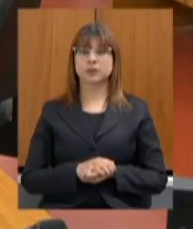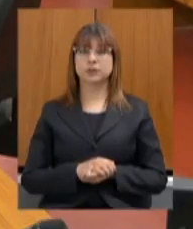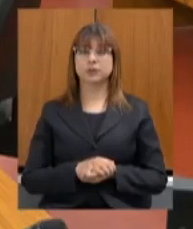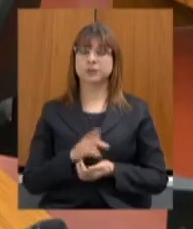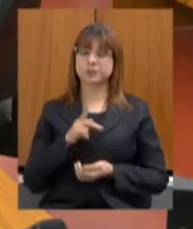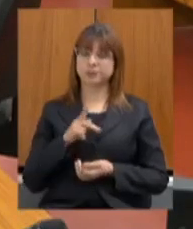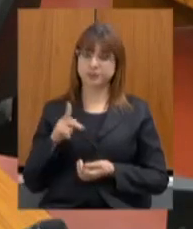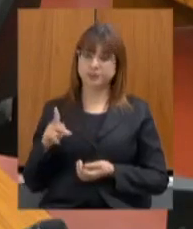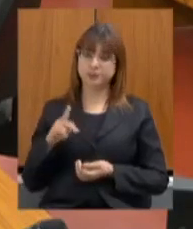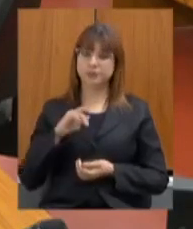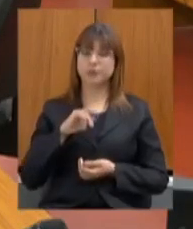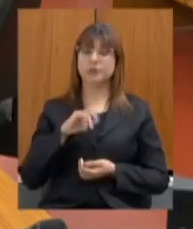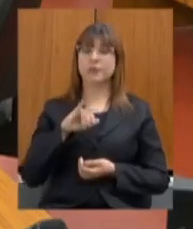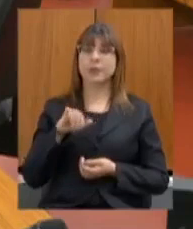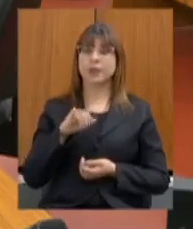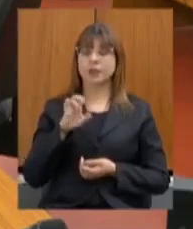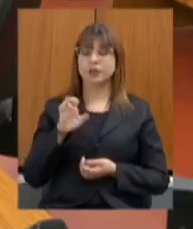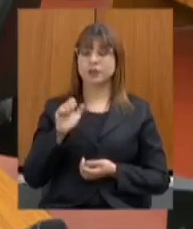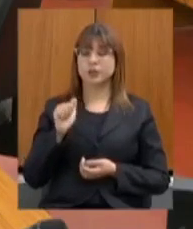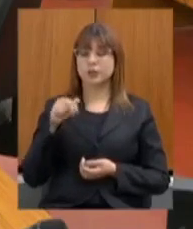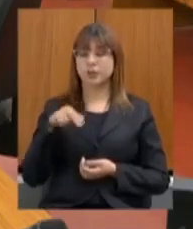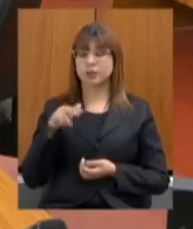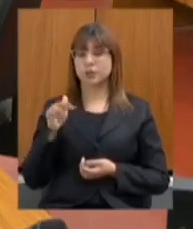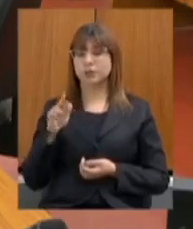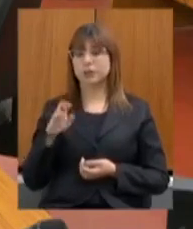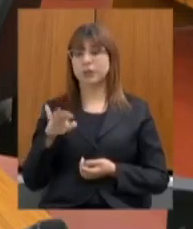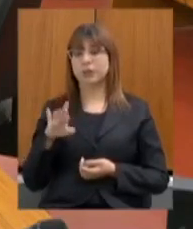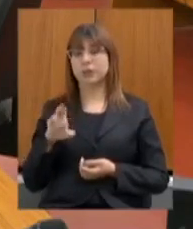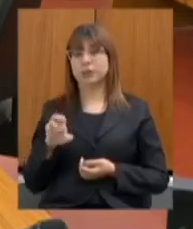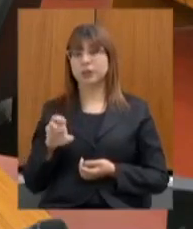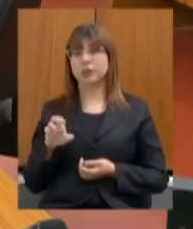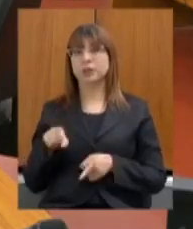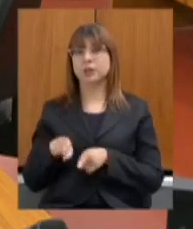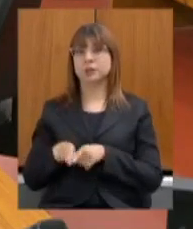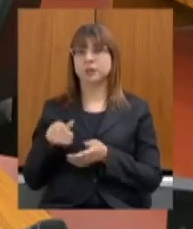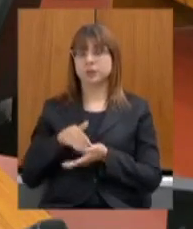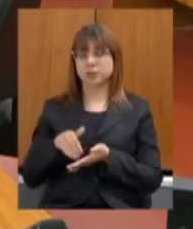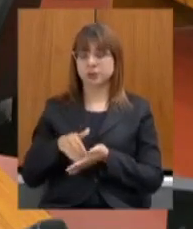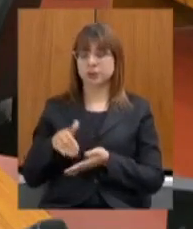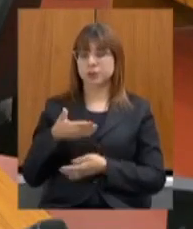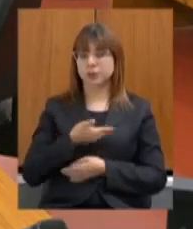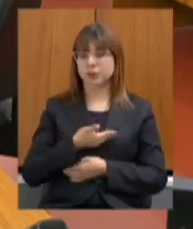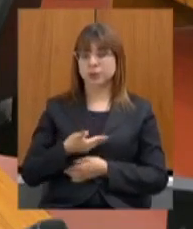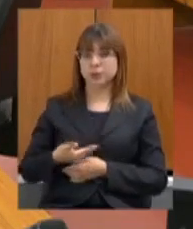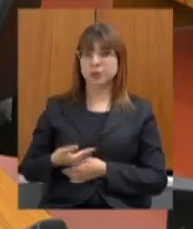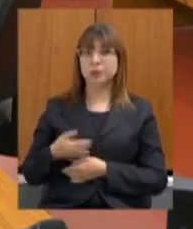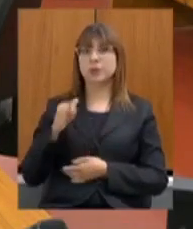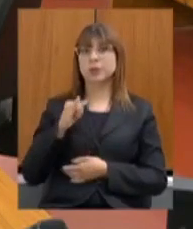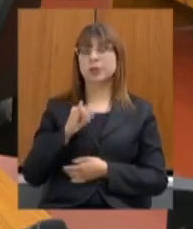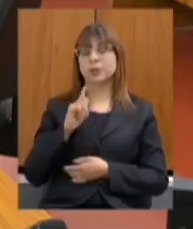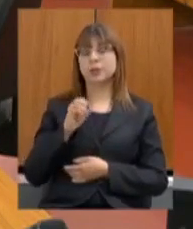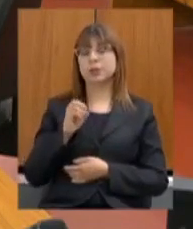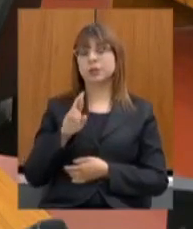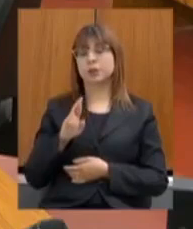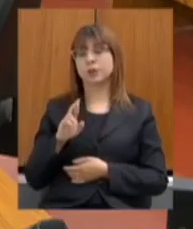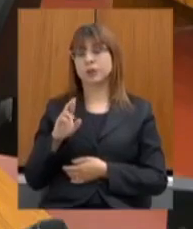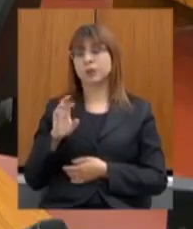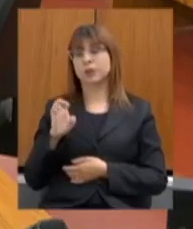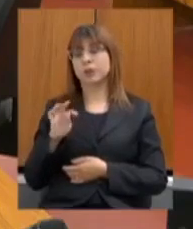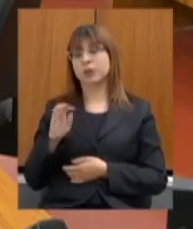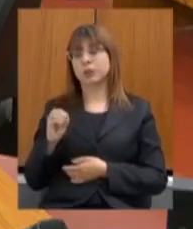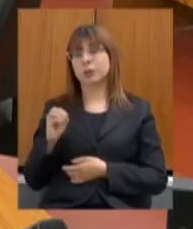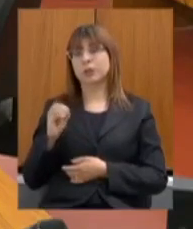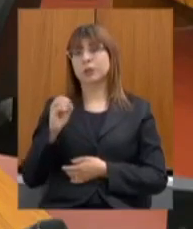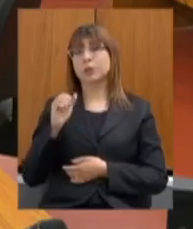Presidente Jean Freire, nosso secretário de governo Igor Eto, deputada